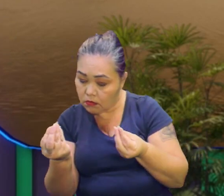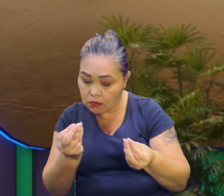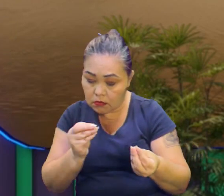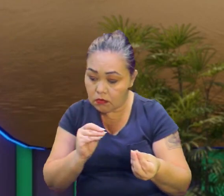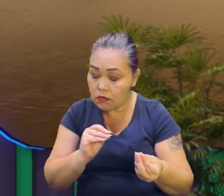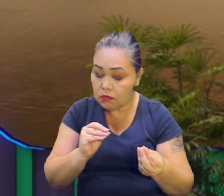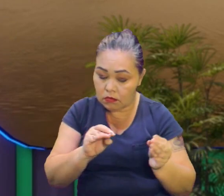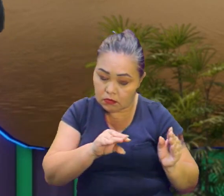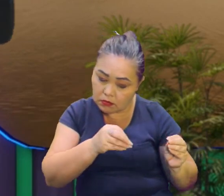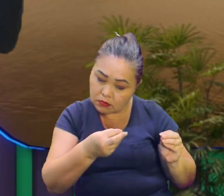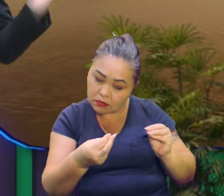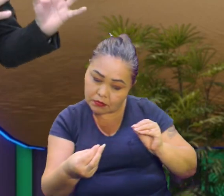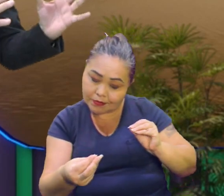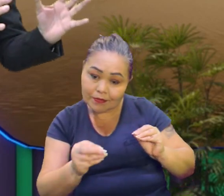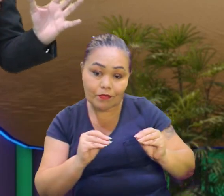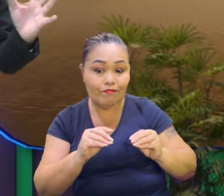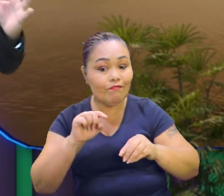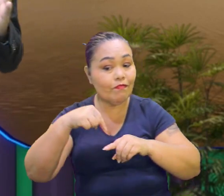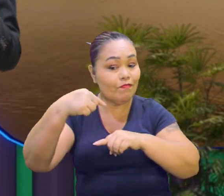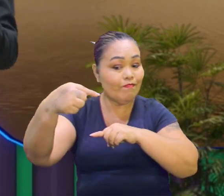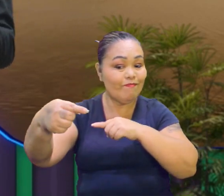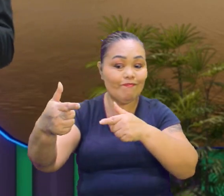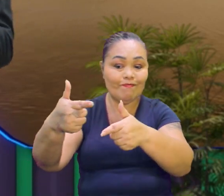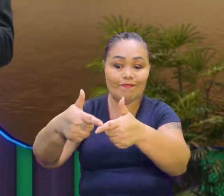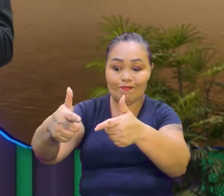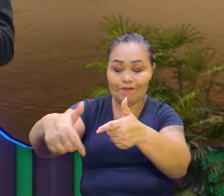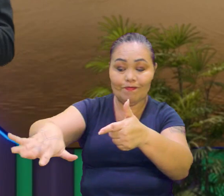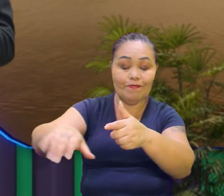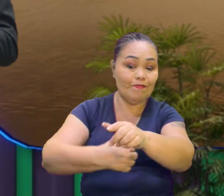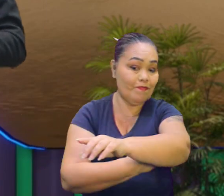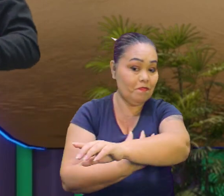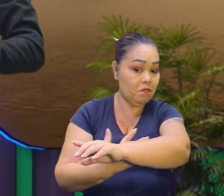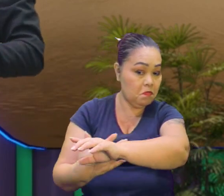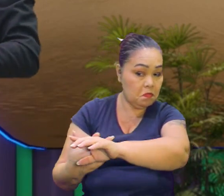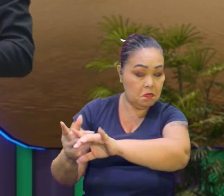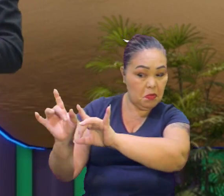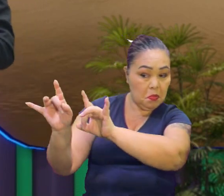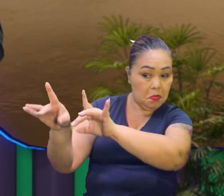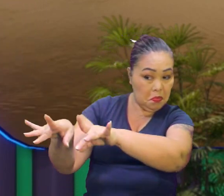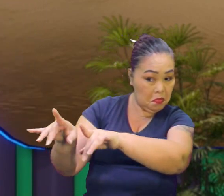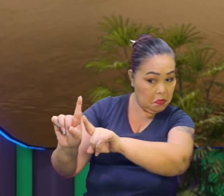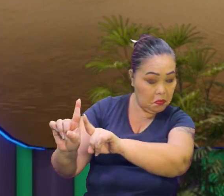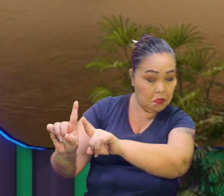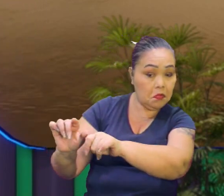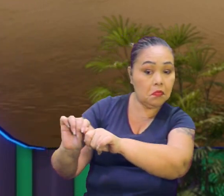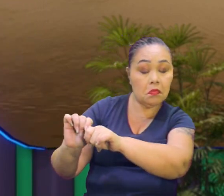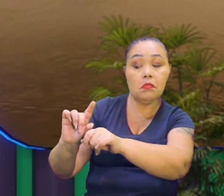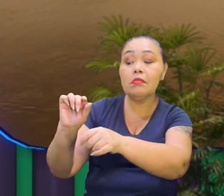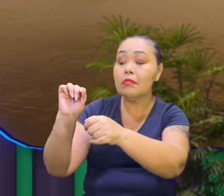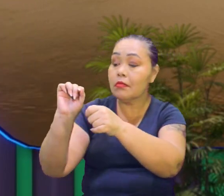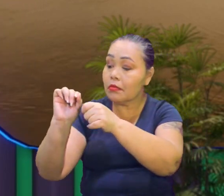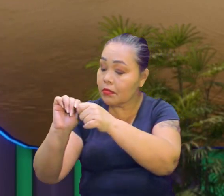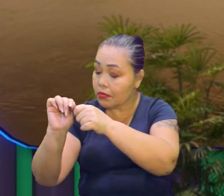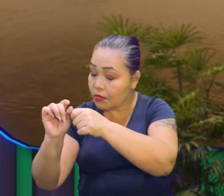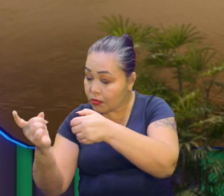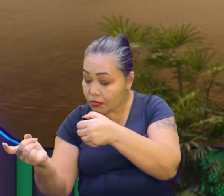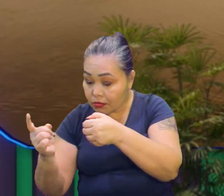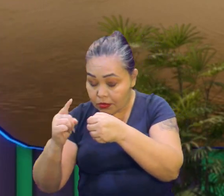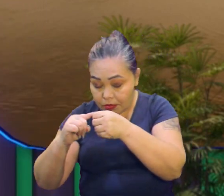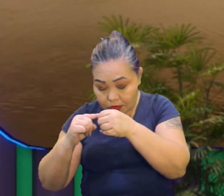adequado, não causou tanto impacto ambiental, fez o replantio de